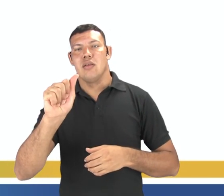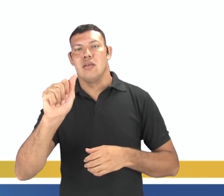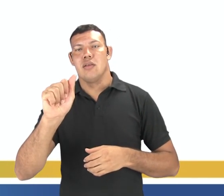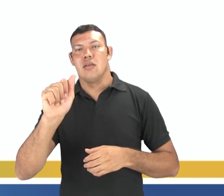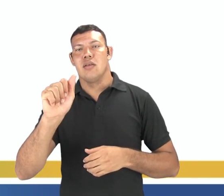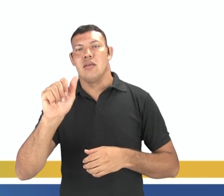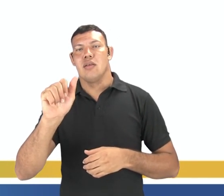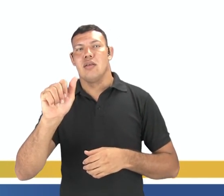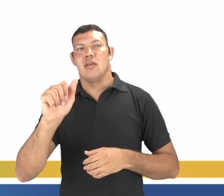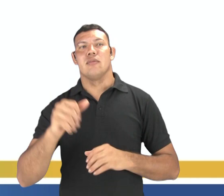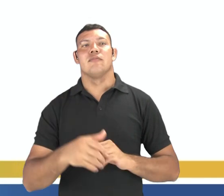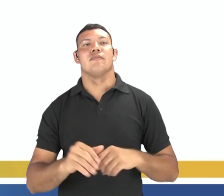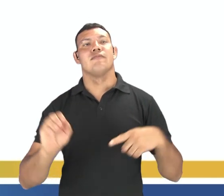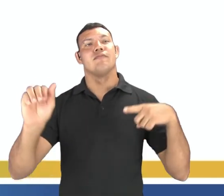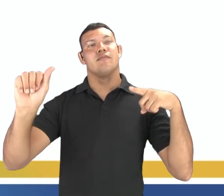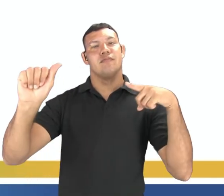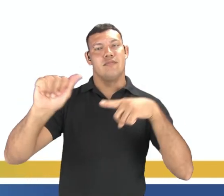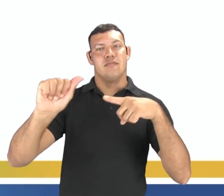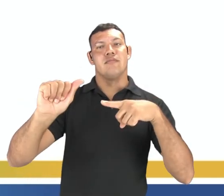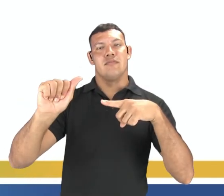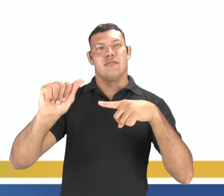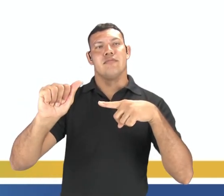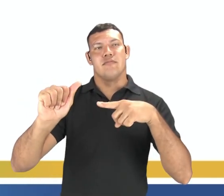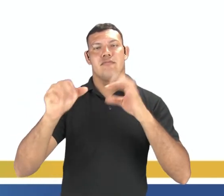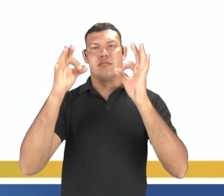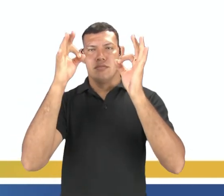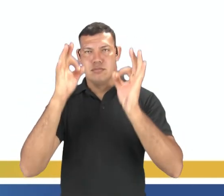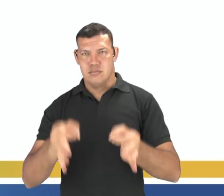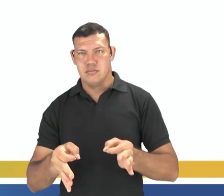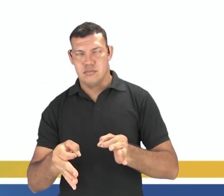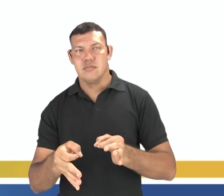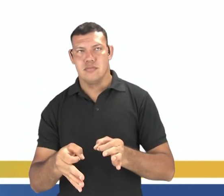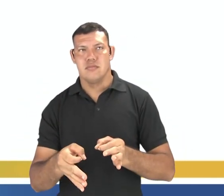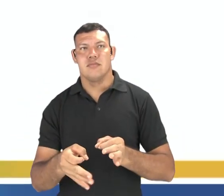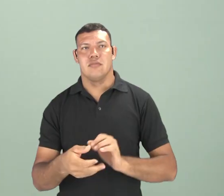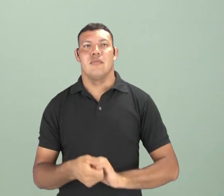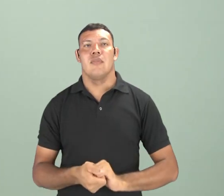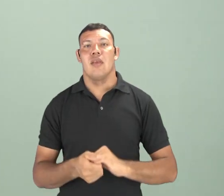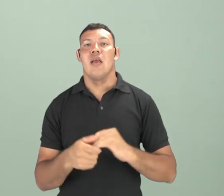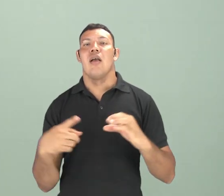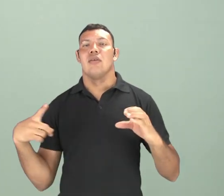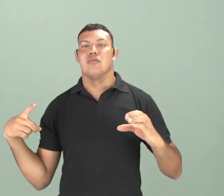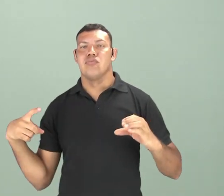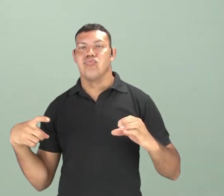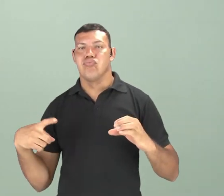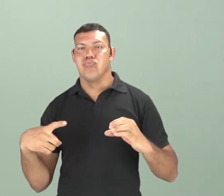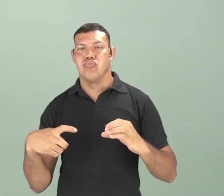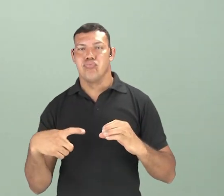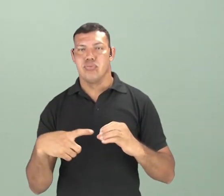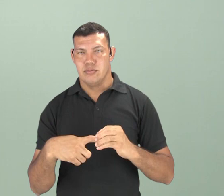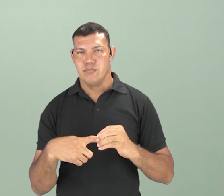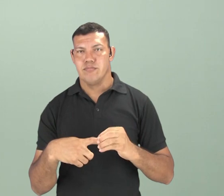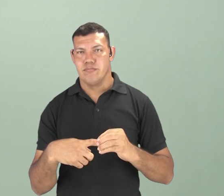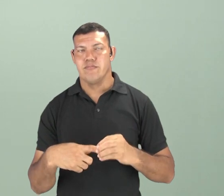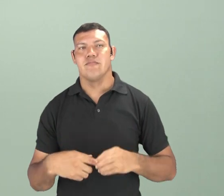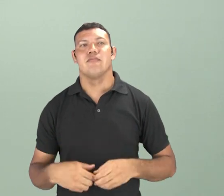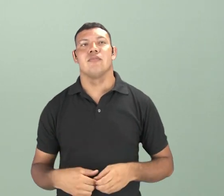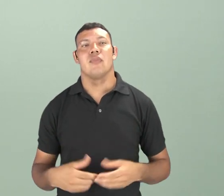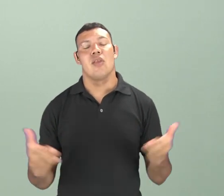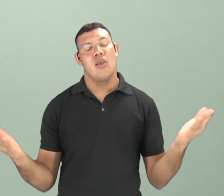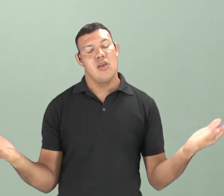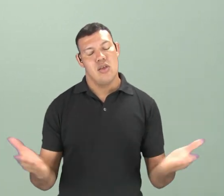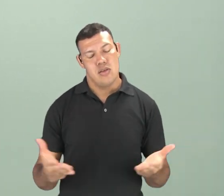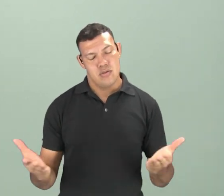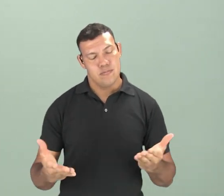Então, se você falou a fecundação é sim, ela ocorre no útero. Então, essa foi a nossa aula